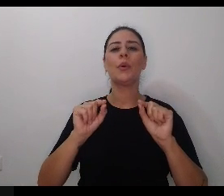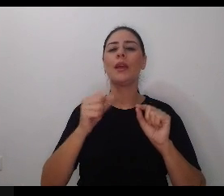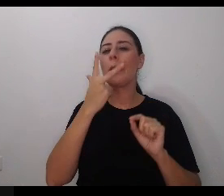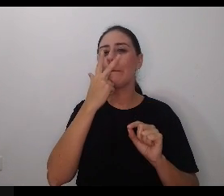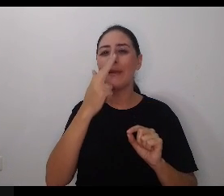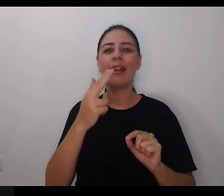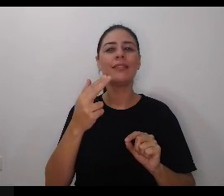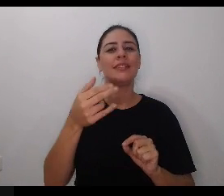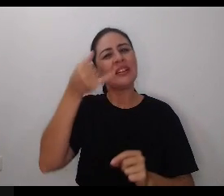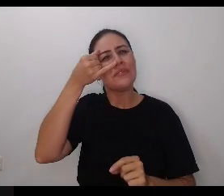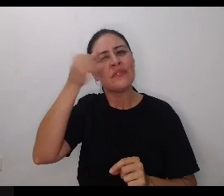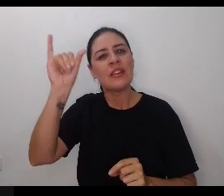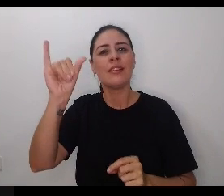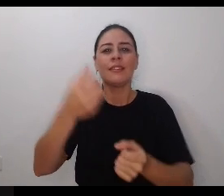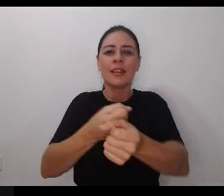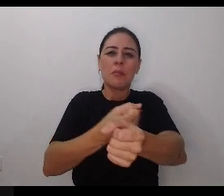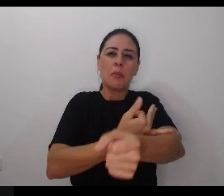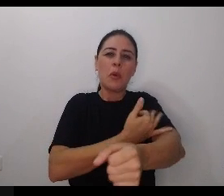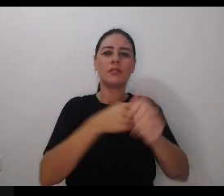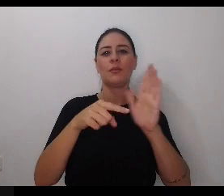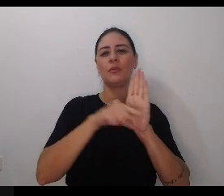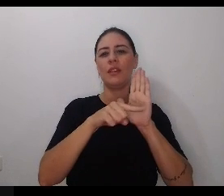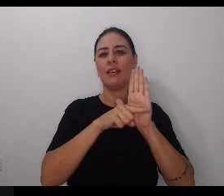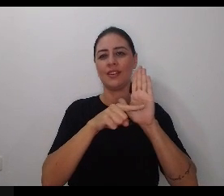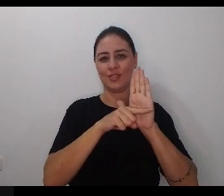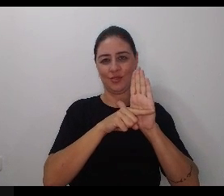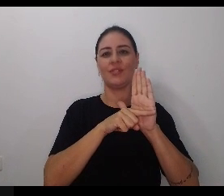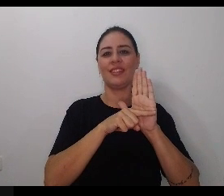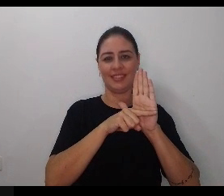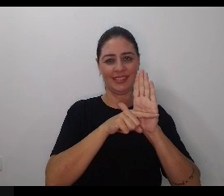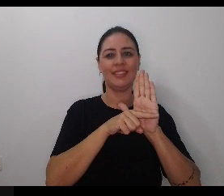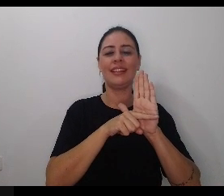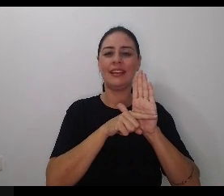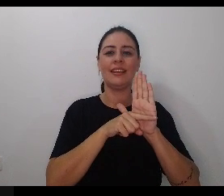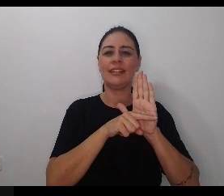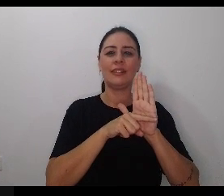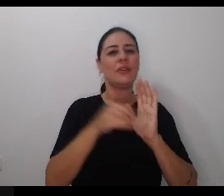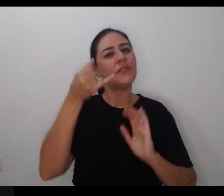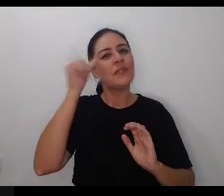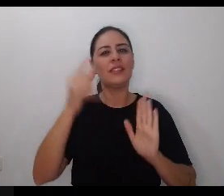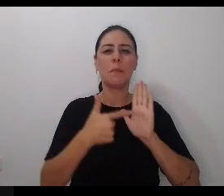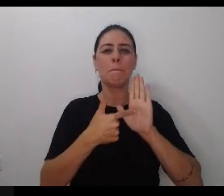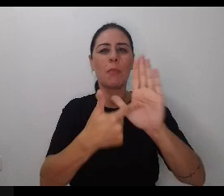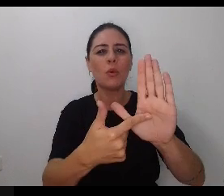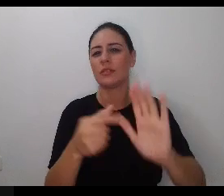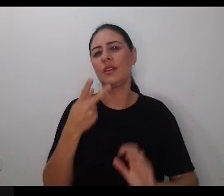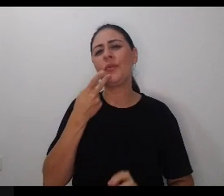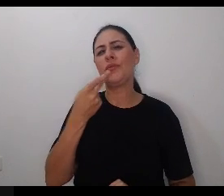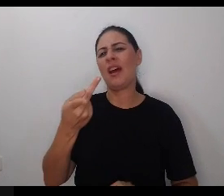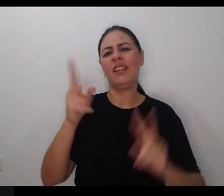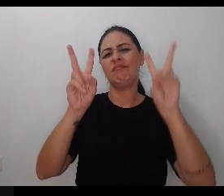uma tendência a negar ou evitar as emoções consideradas negativas, né?